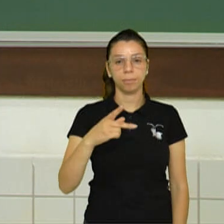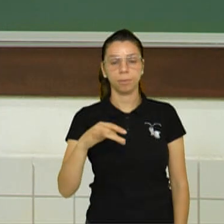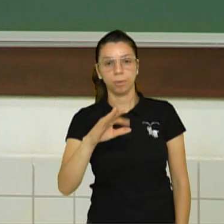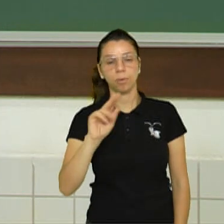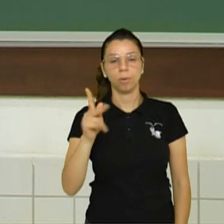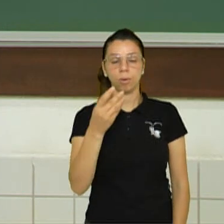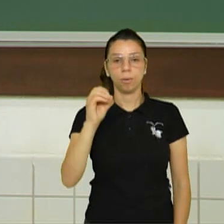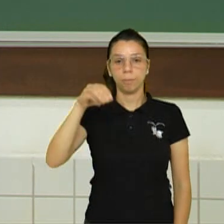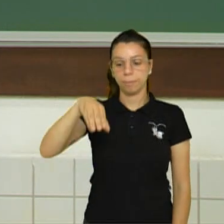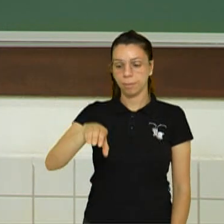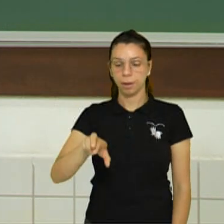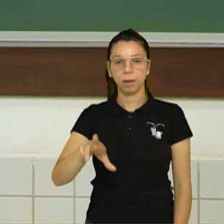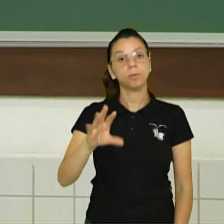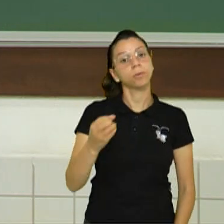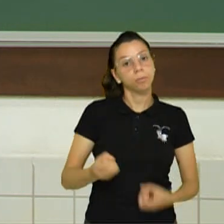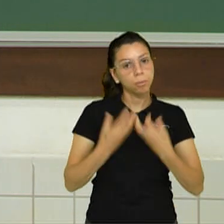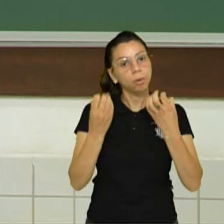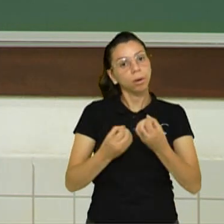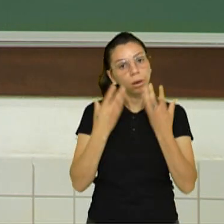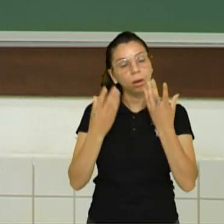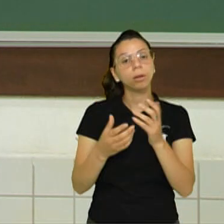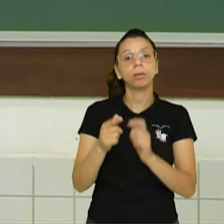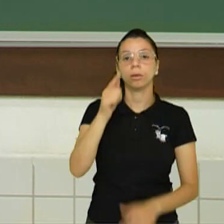poeta grego clássico também.